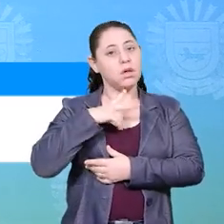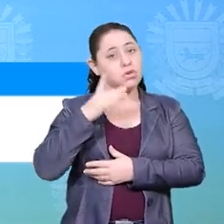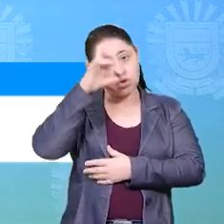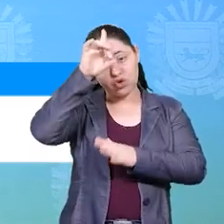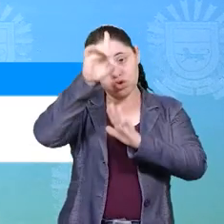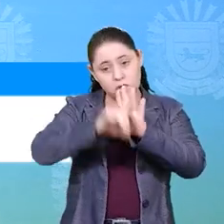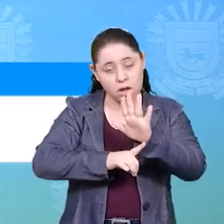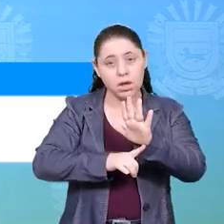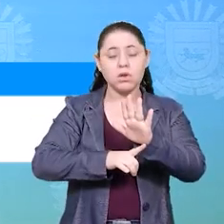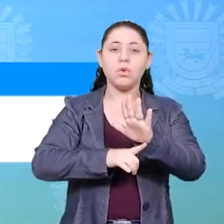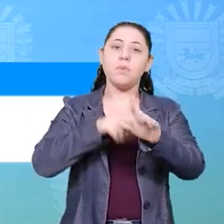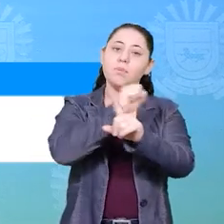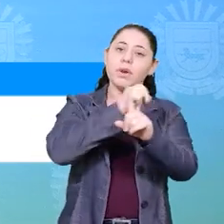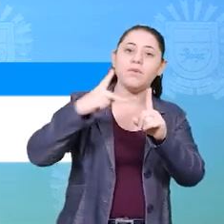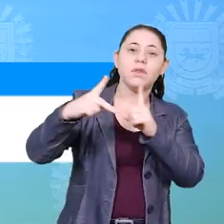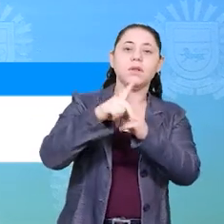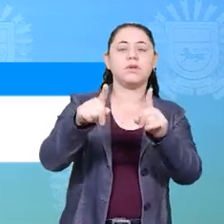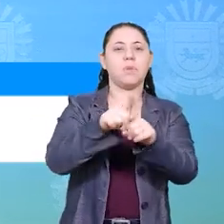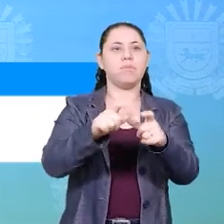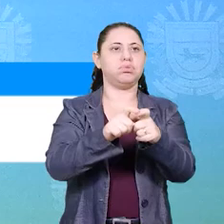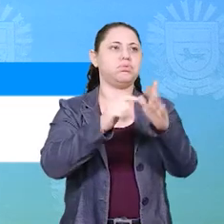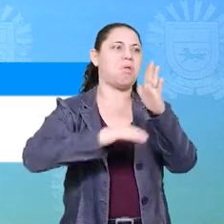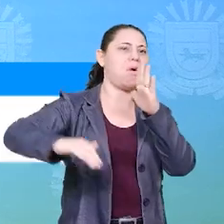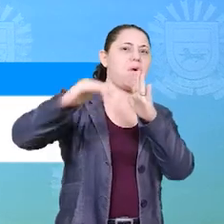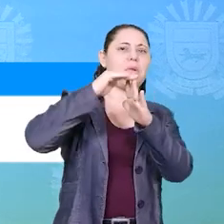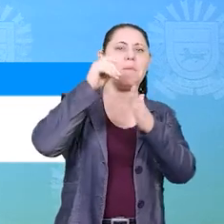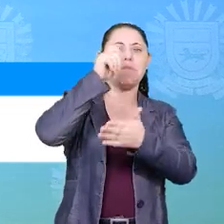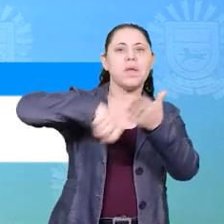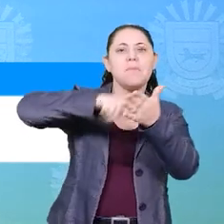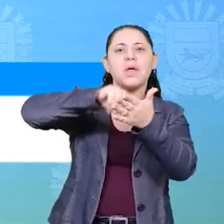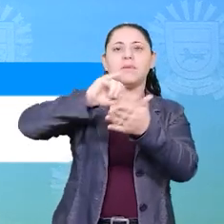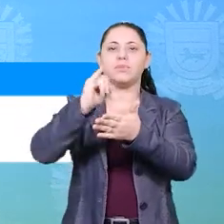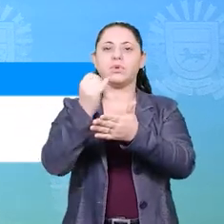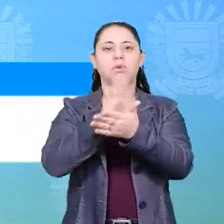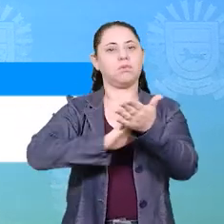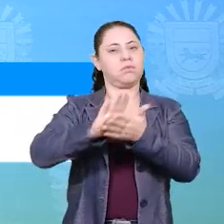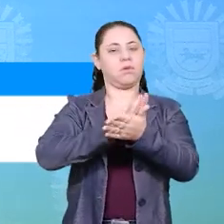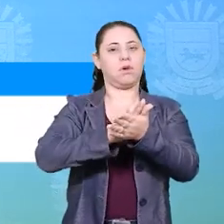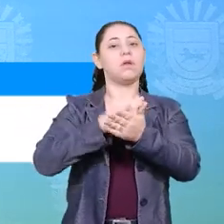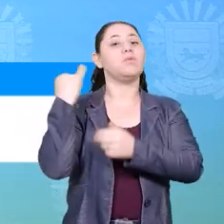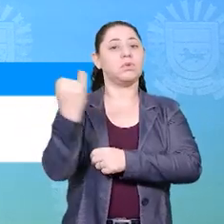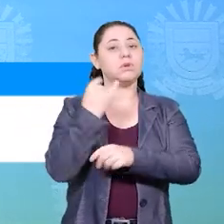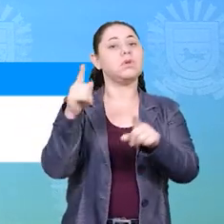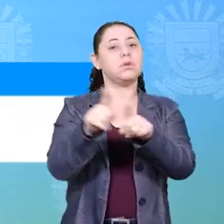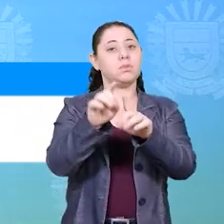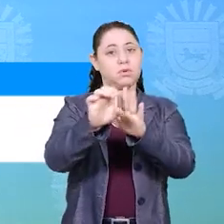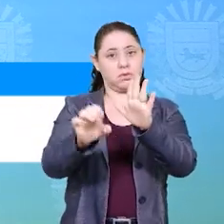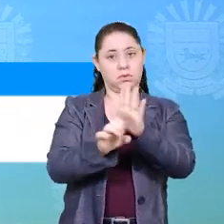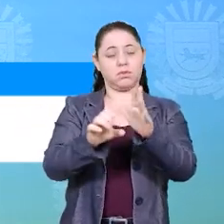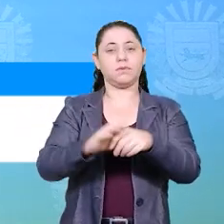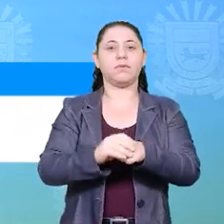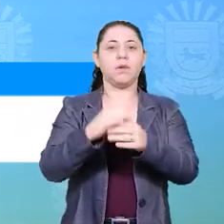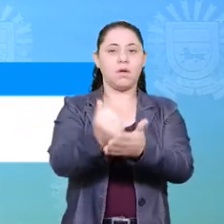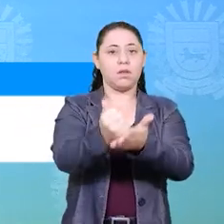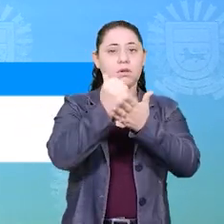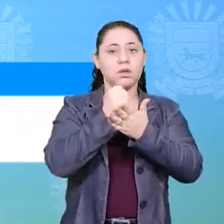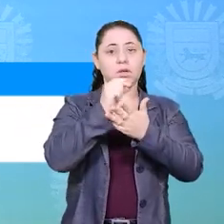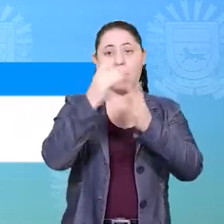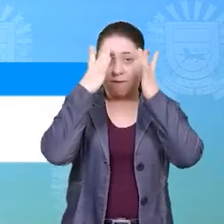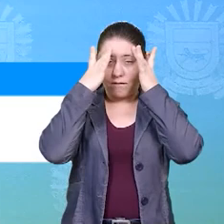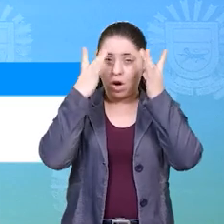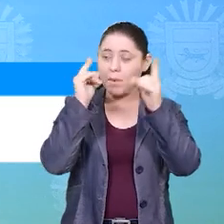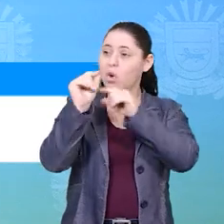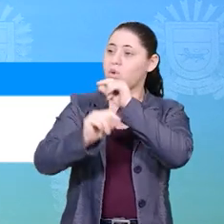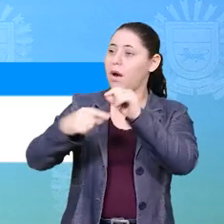você passa a ter garantia se direitos previdenciários e sem aumento nenhum de Carga Tributária Então acho que essa outra coisa importante do estatuto né